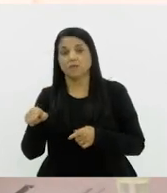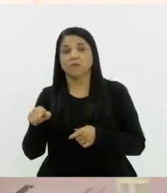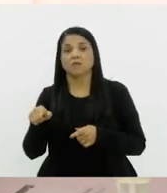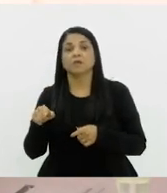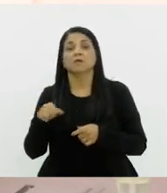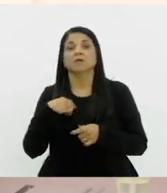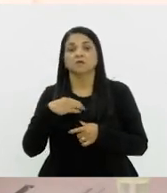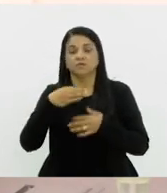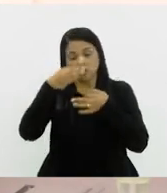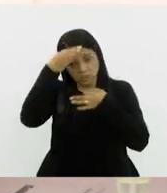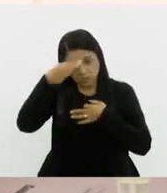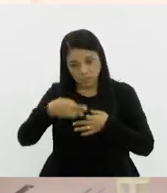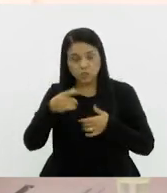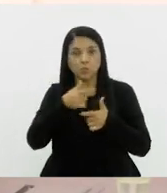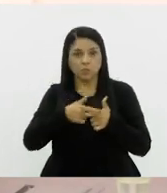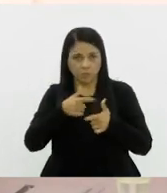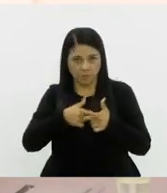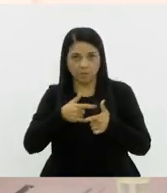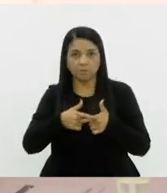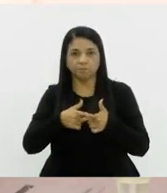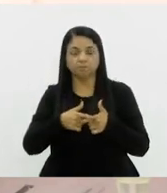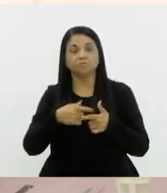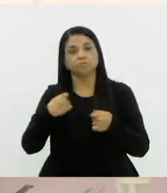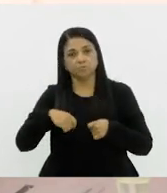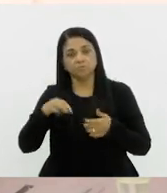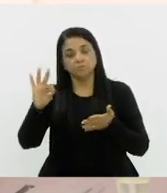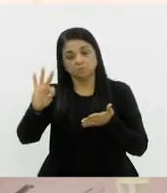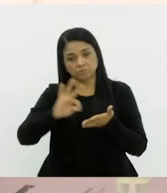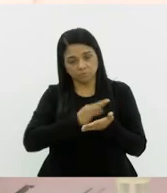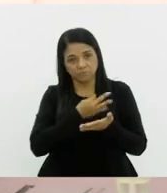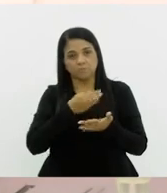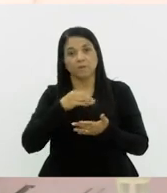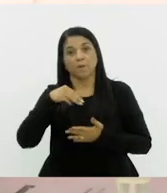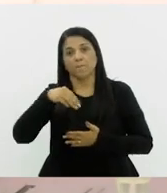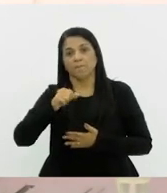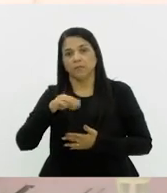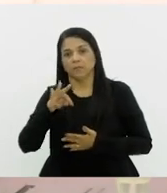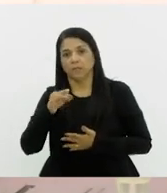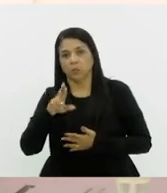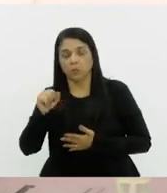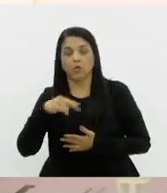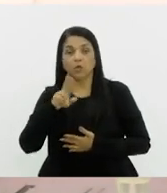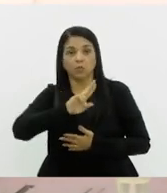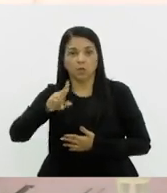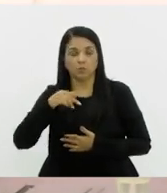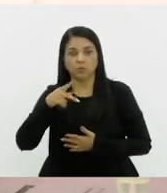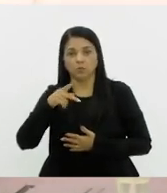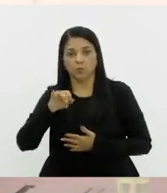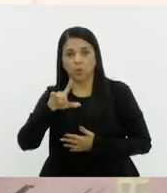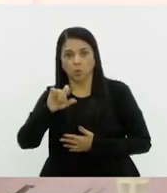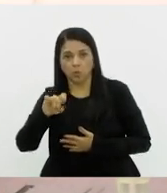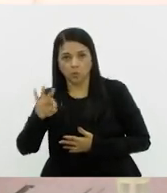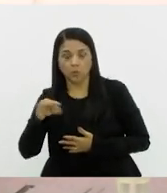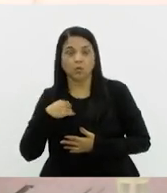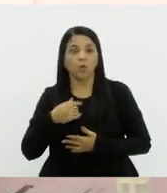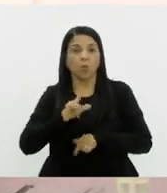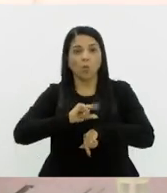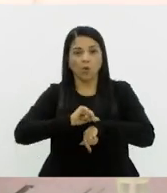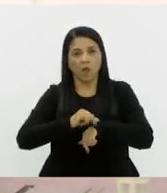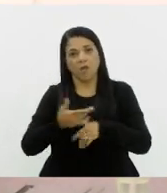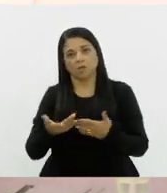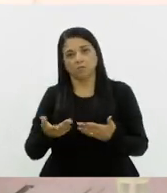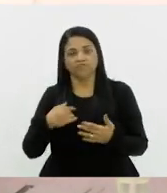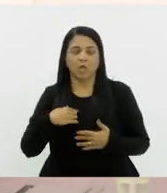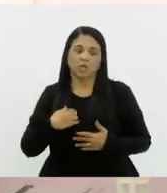entendi o problema, mas eu precisava enviar a matrícula da aeronave, o nome do piloto, o horário... Senhores, desculpe, eu prefiro